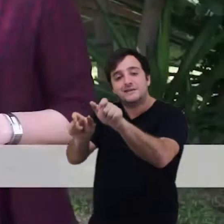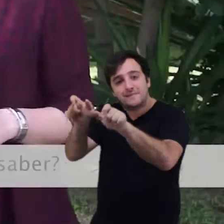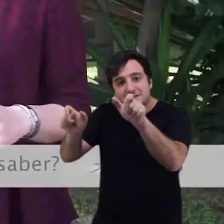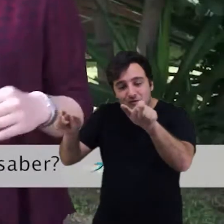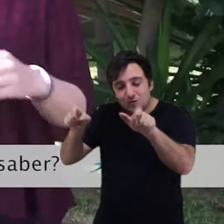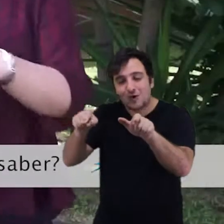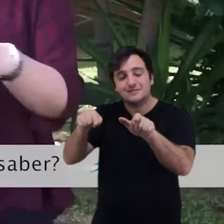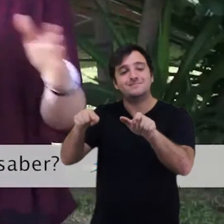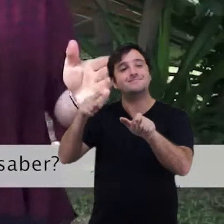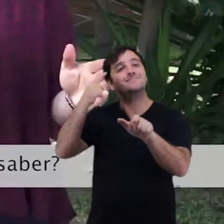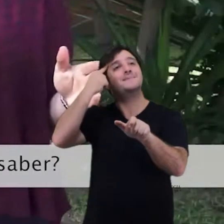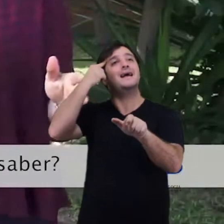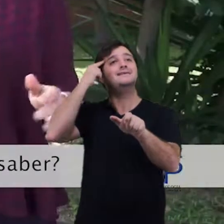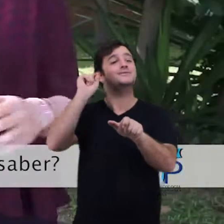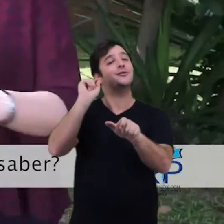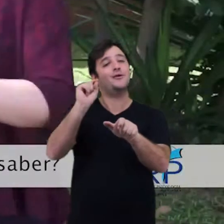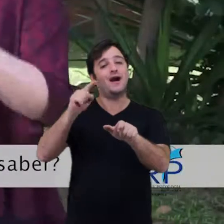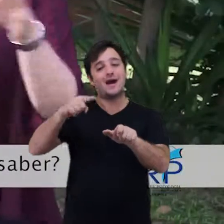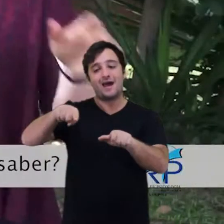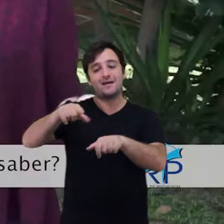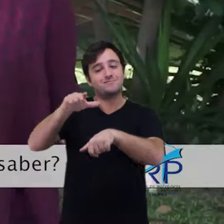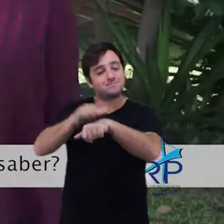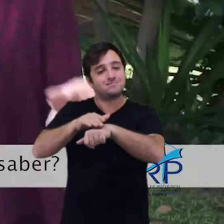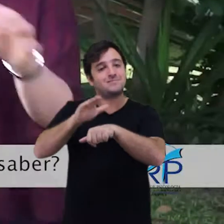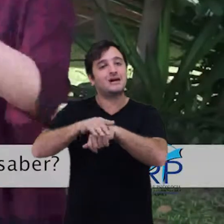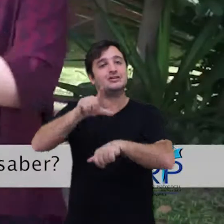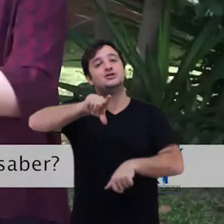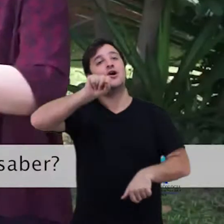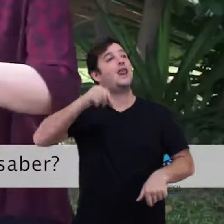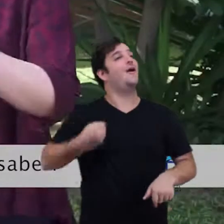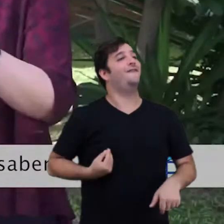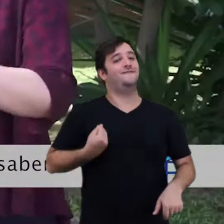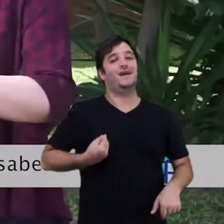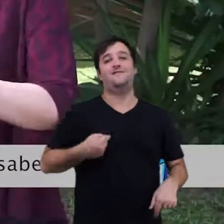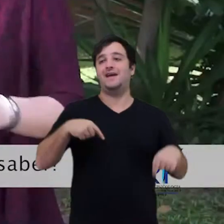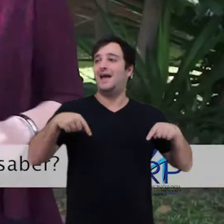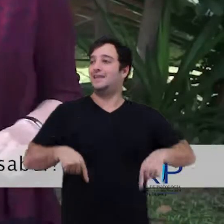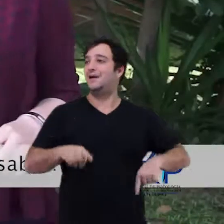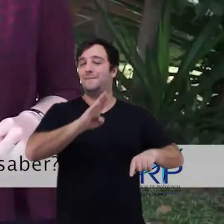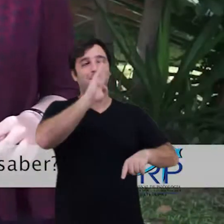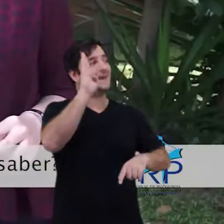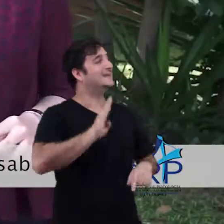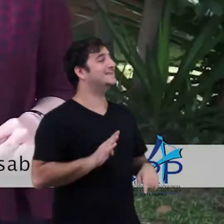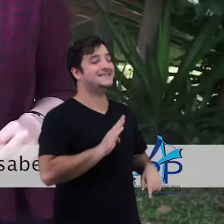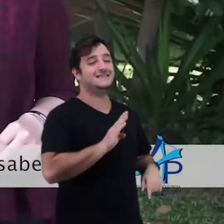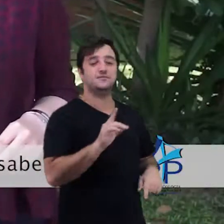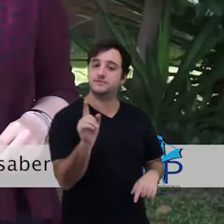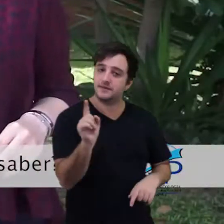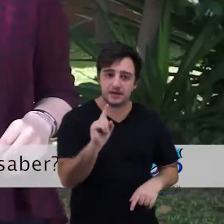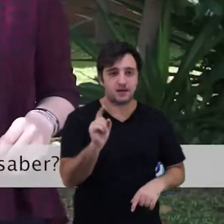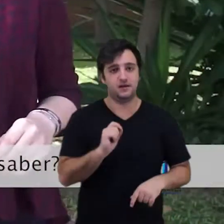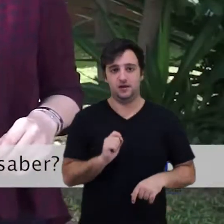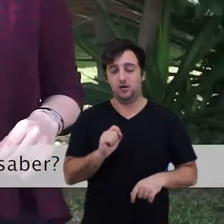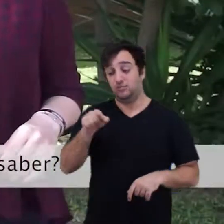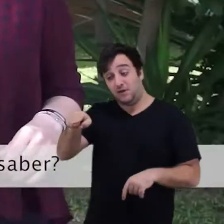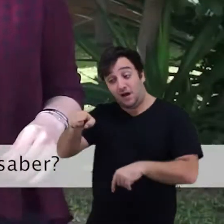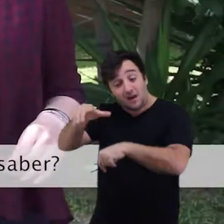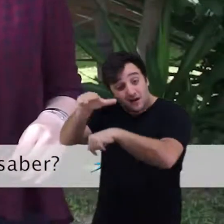Primeira coisa, acho que é a distinção da migração voluntária e a migração involuntária. Então, pensar